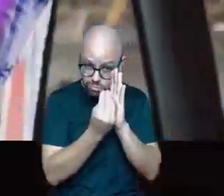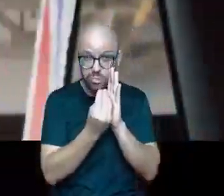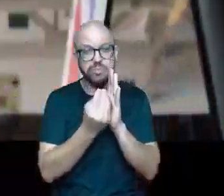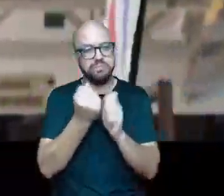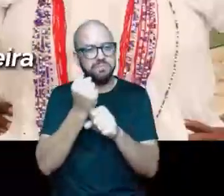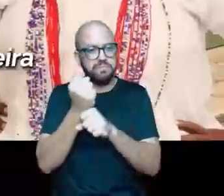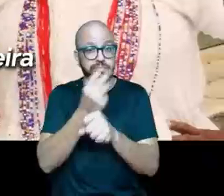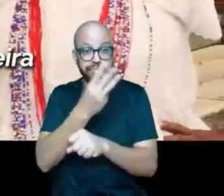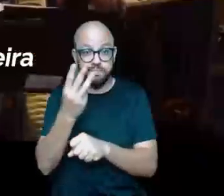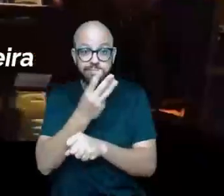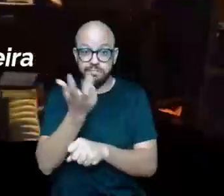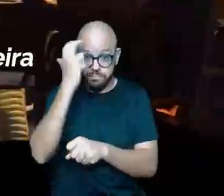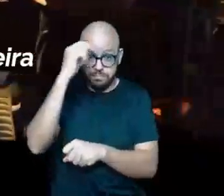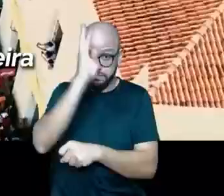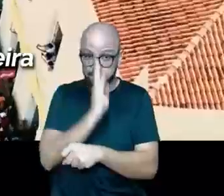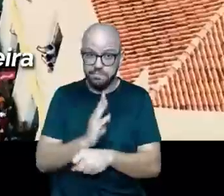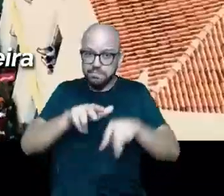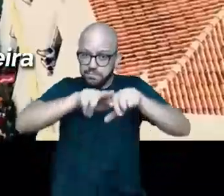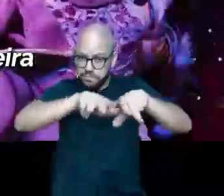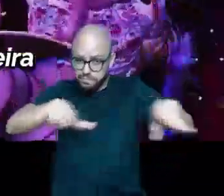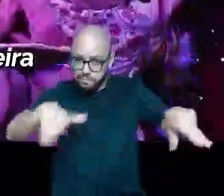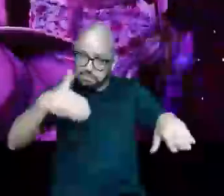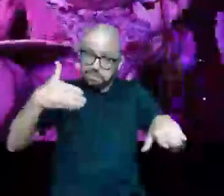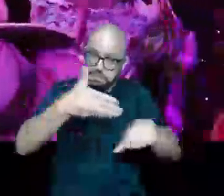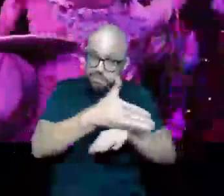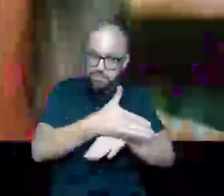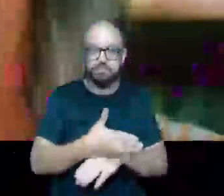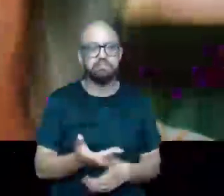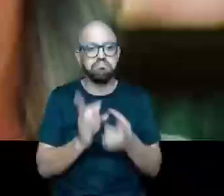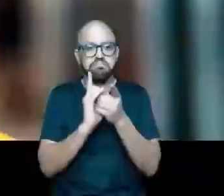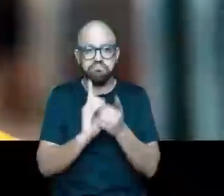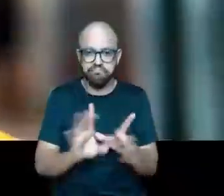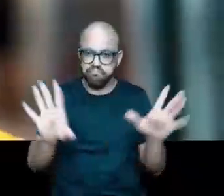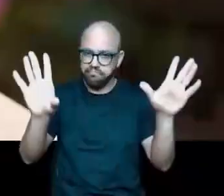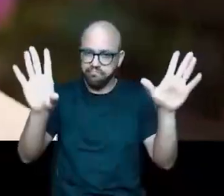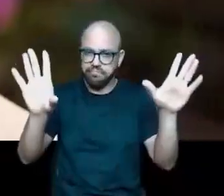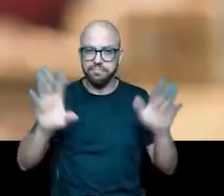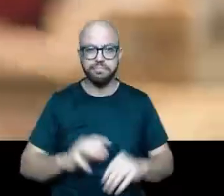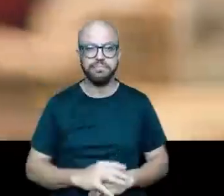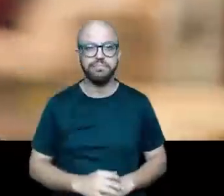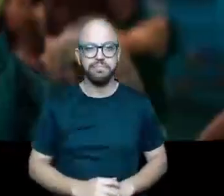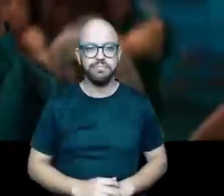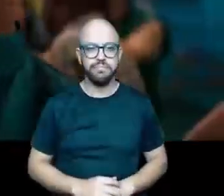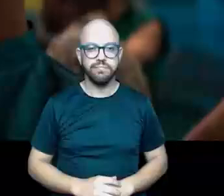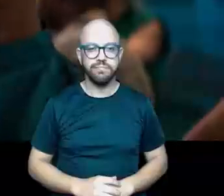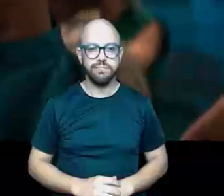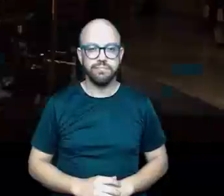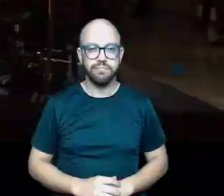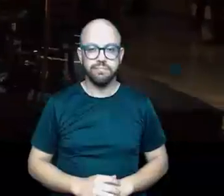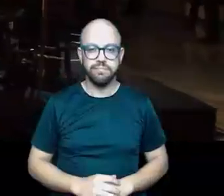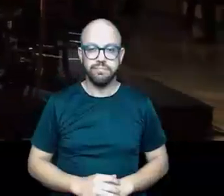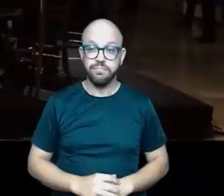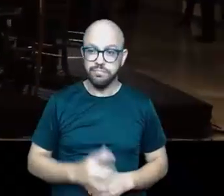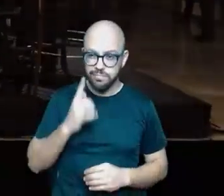Lei Rouanet, há 33 anos tornando a cultura brasileira mais plural, acessível e democrática.